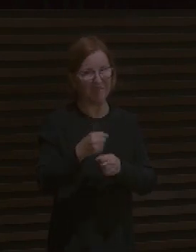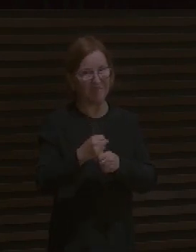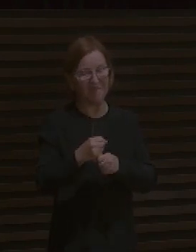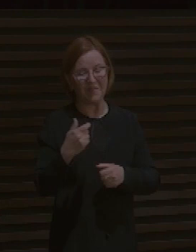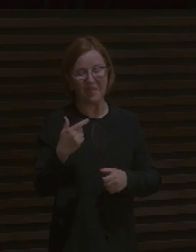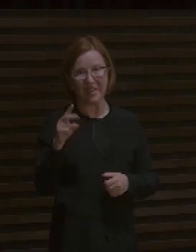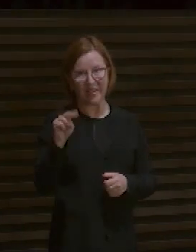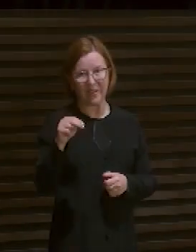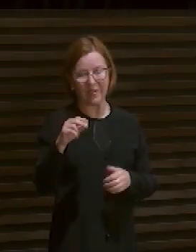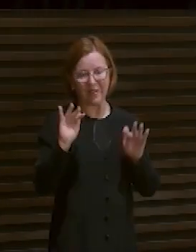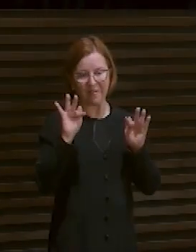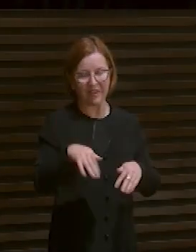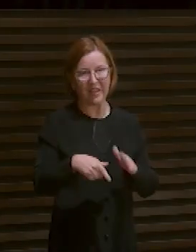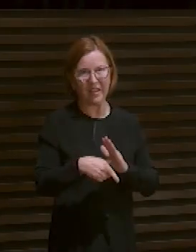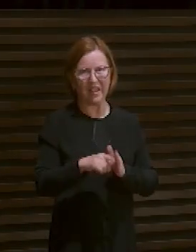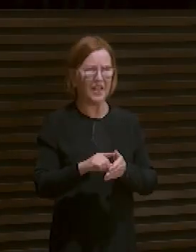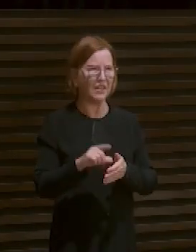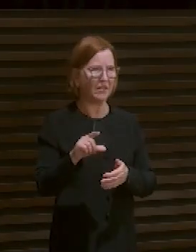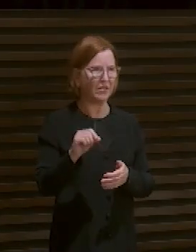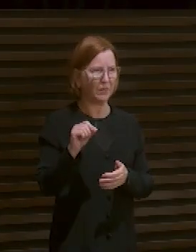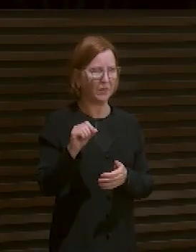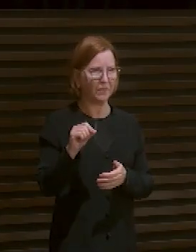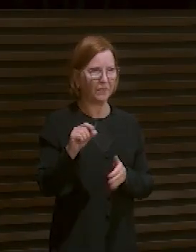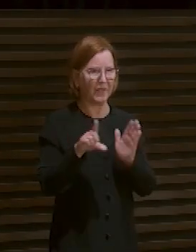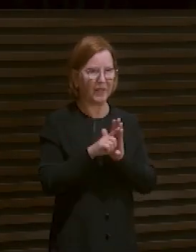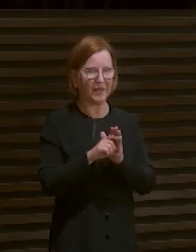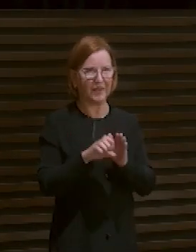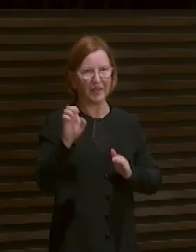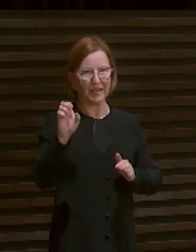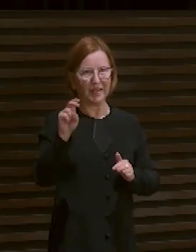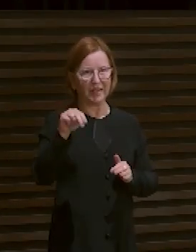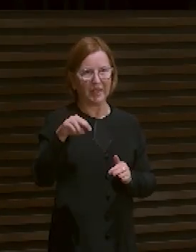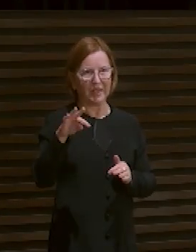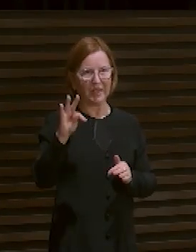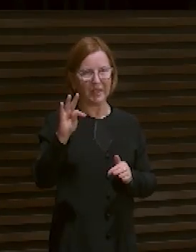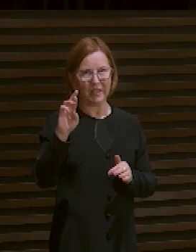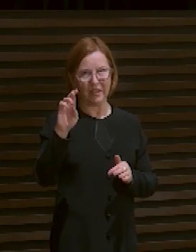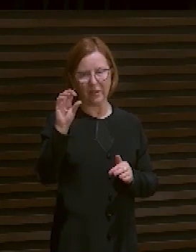que se descobrisse a lei da entropia, em